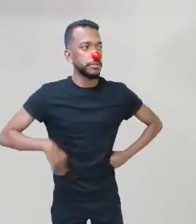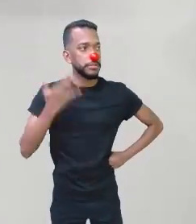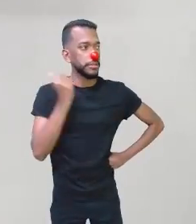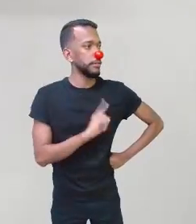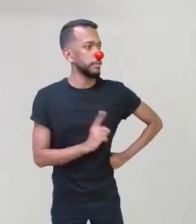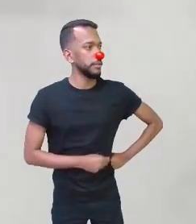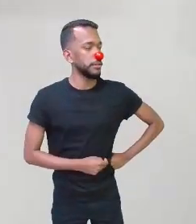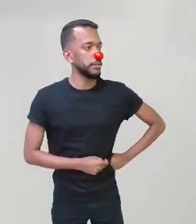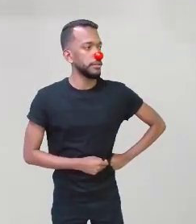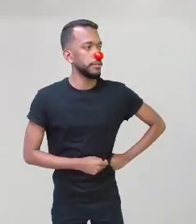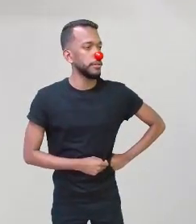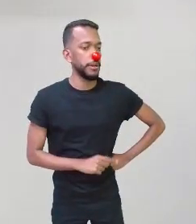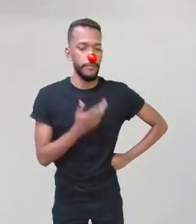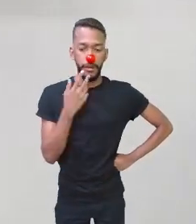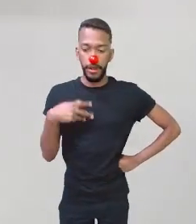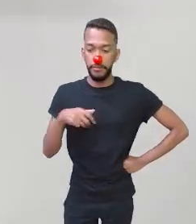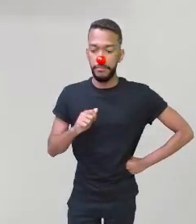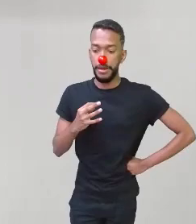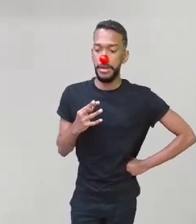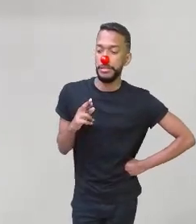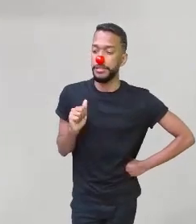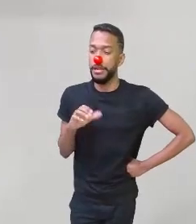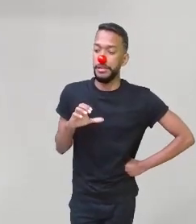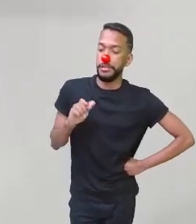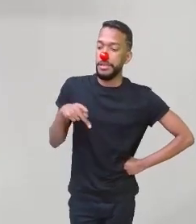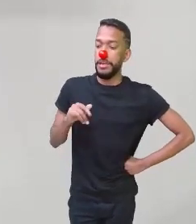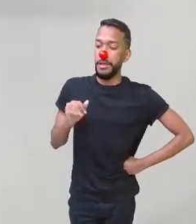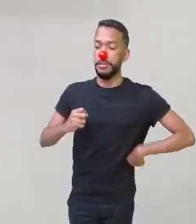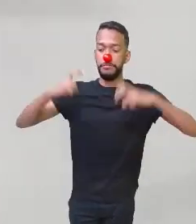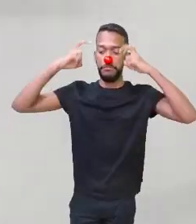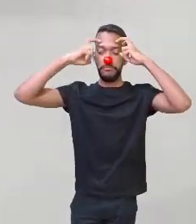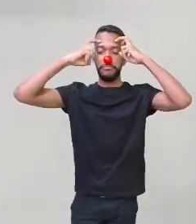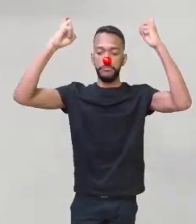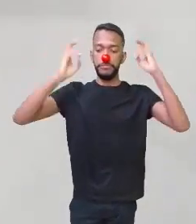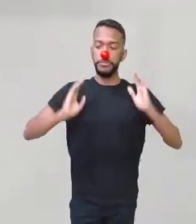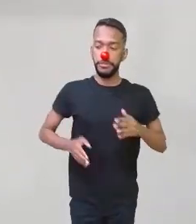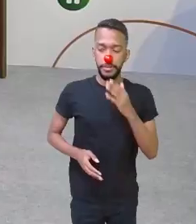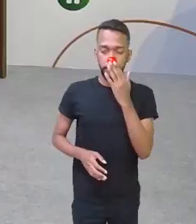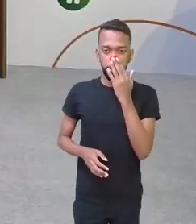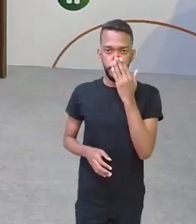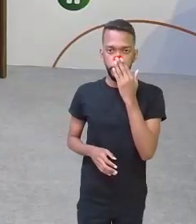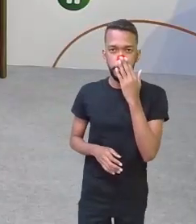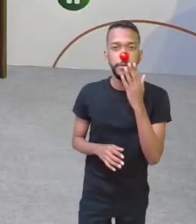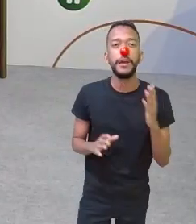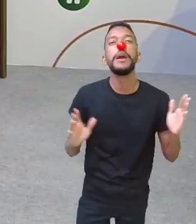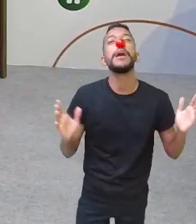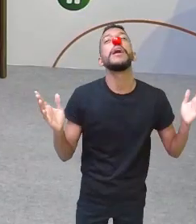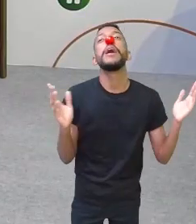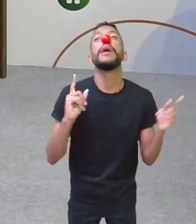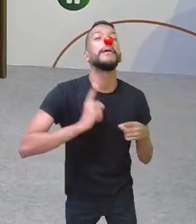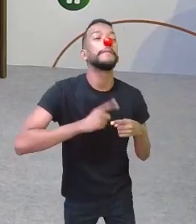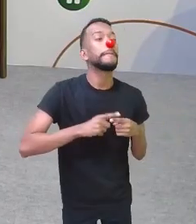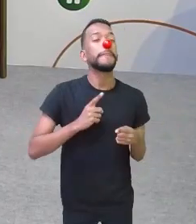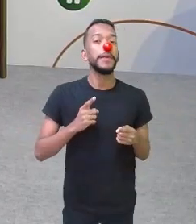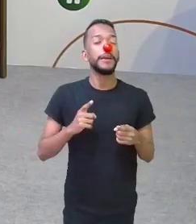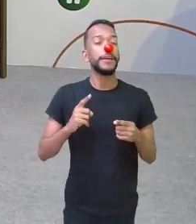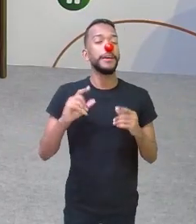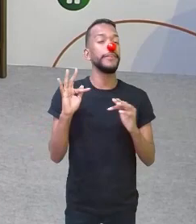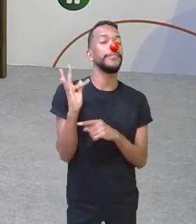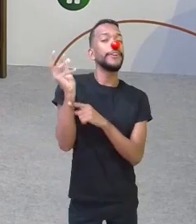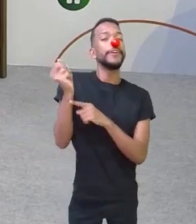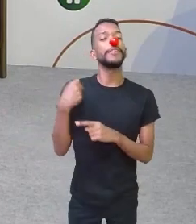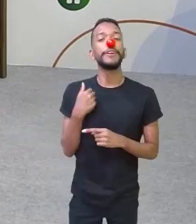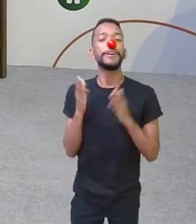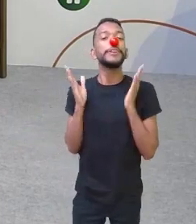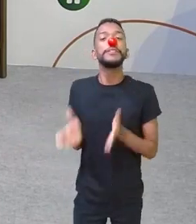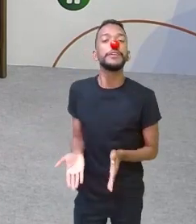Disse que até que o nome dele, Matraqueado, vem porque é muito inteligente. Mas bora pra segunda pergunta. É porque essas coisas de folclore, geralmente eu